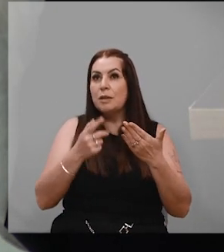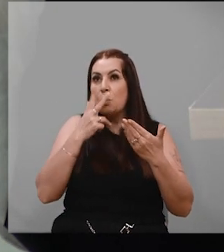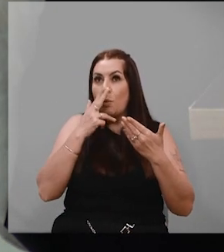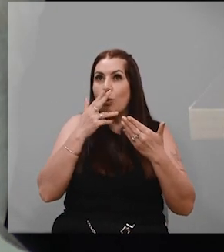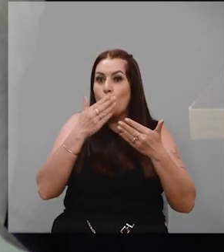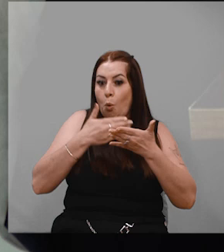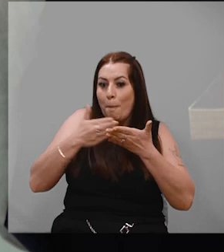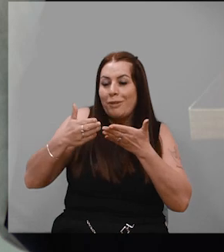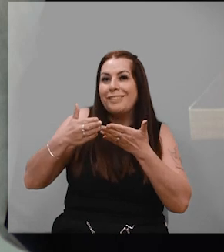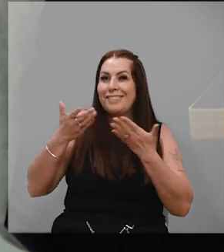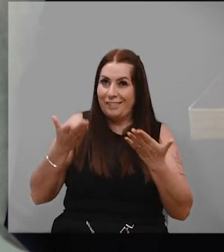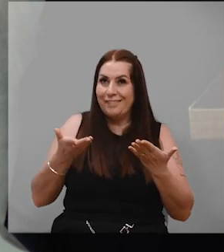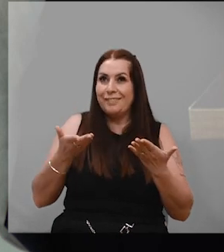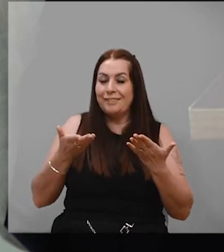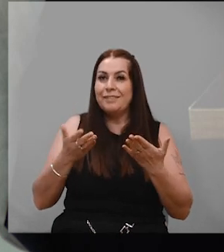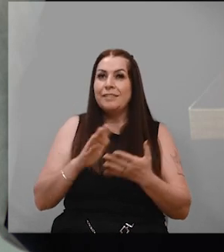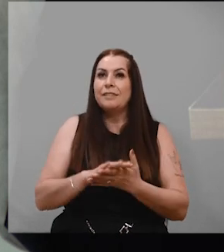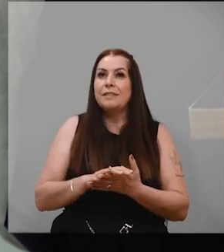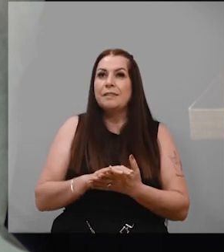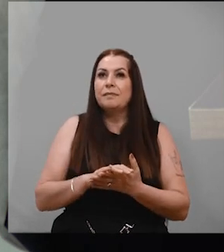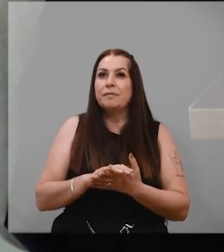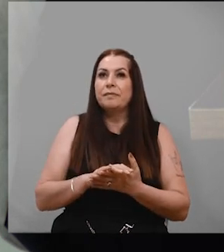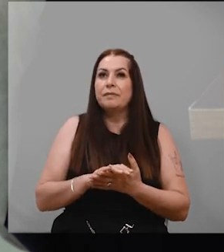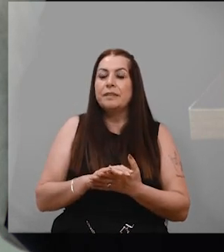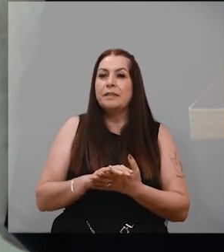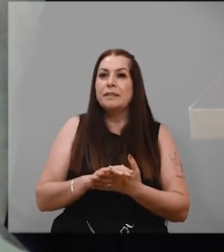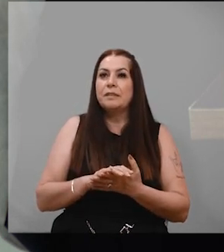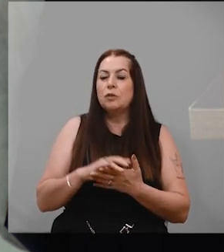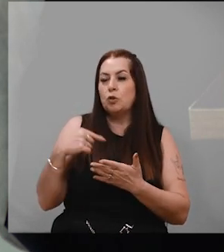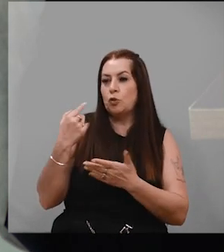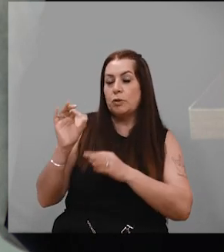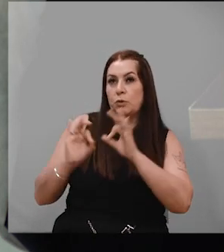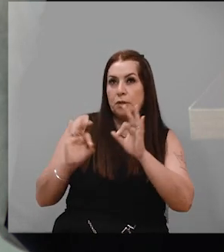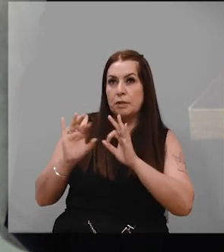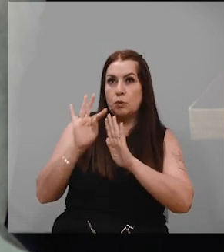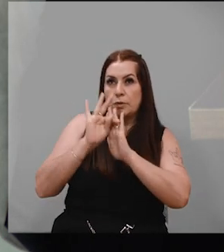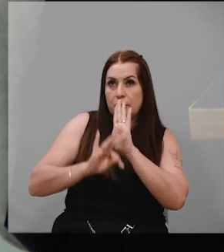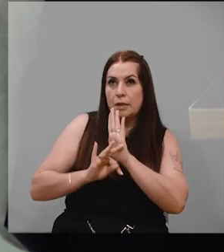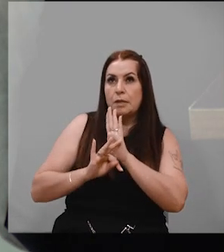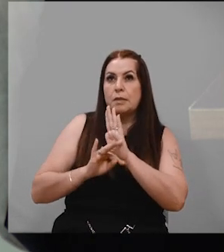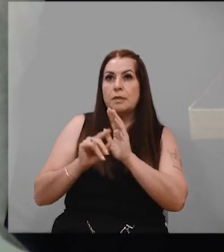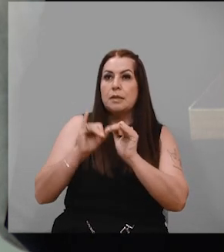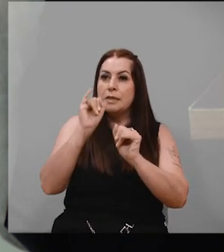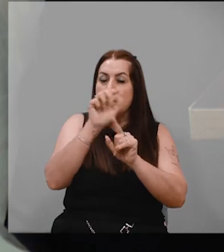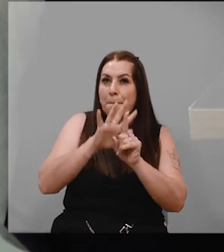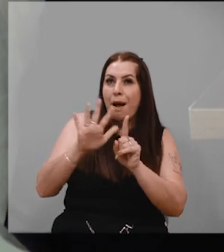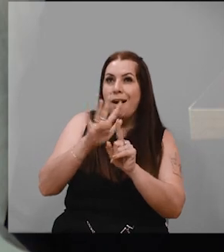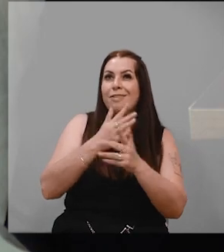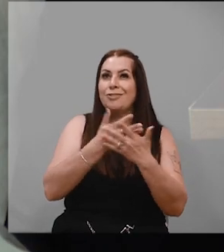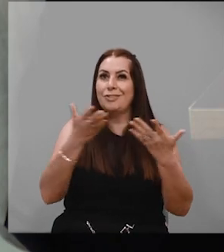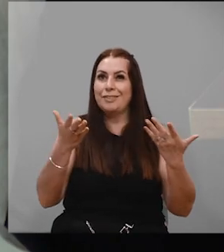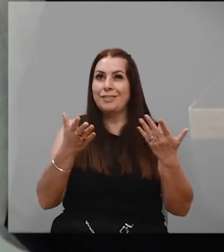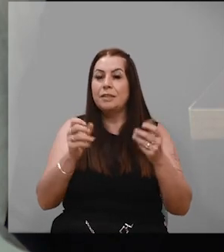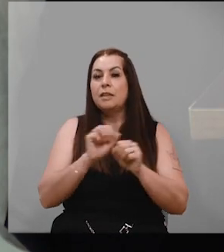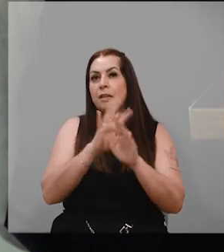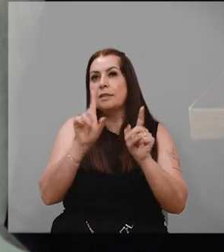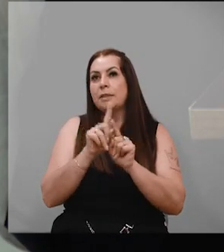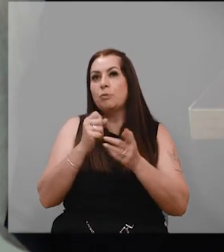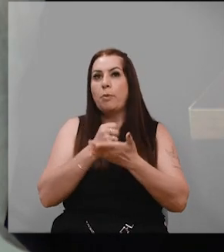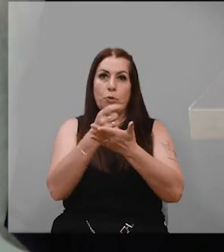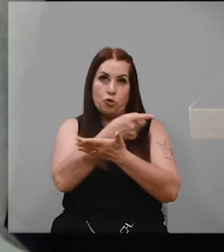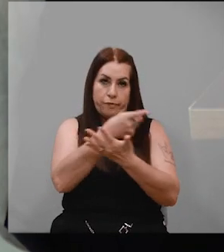sim. A gente mesmo que produz os textos, a gente produz as imagens. Claro, sempre com o apoio de